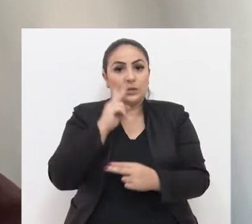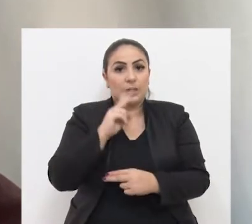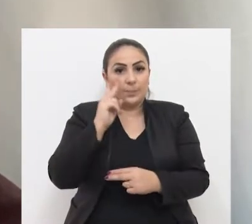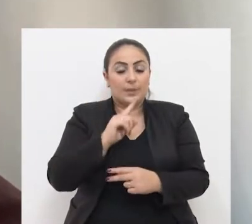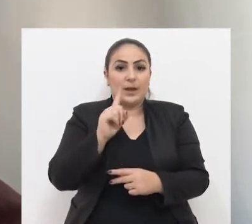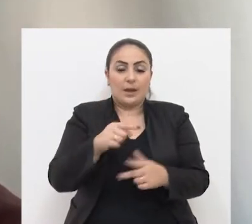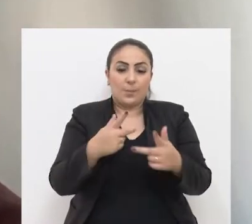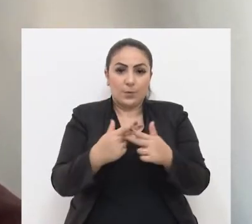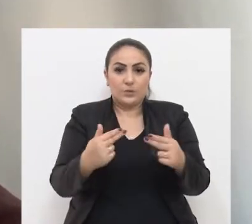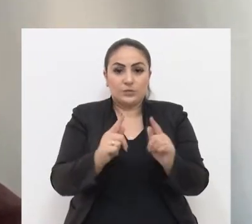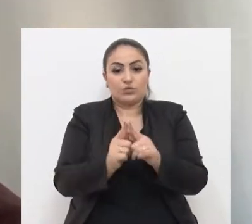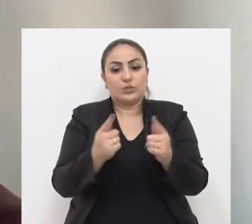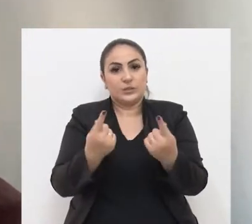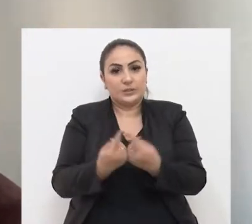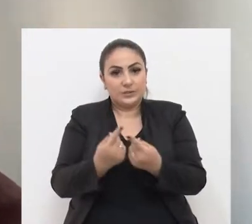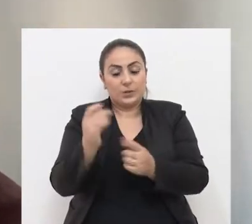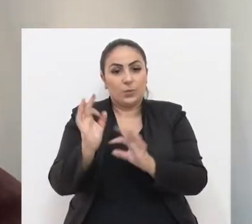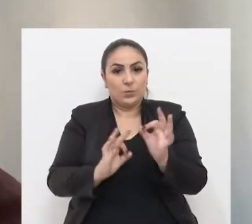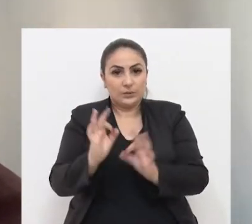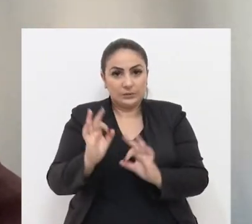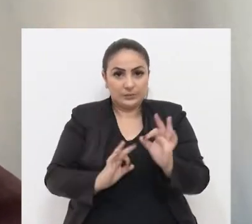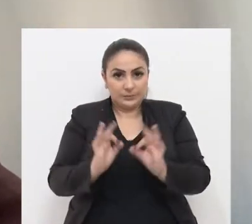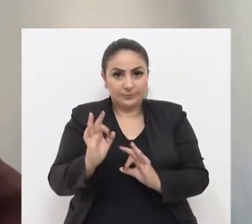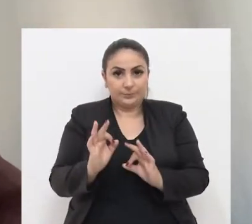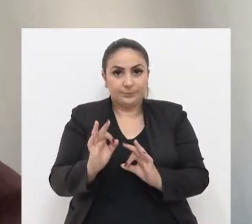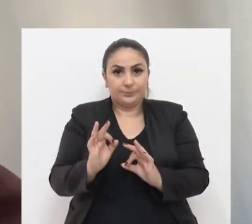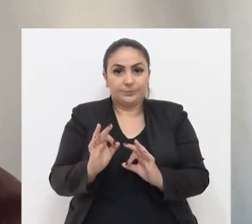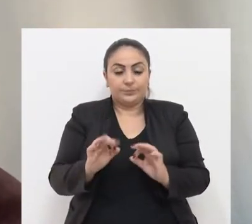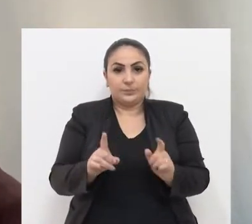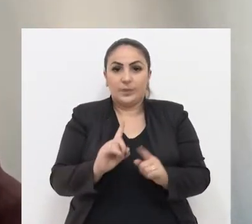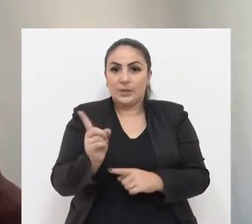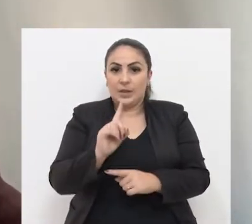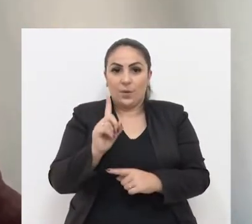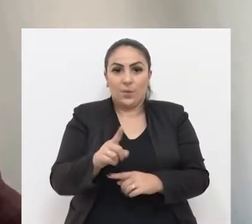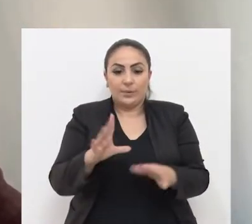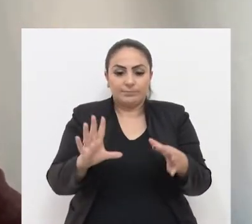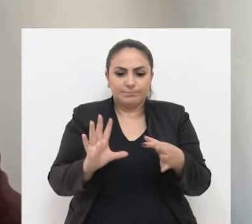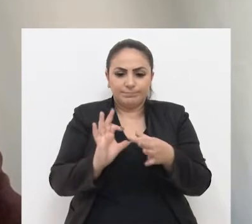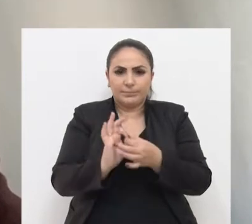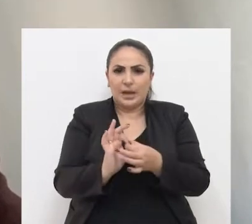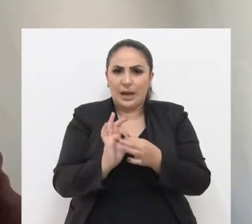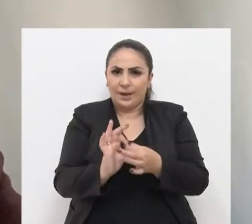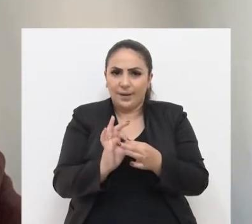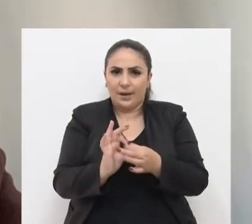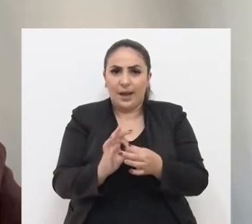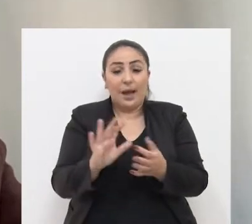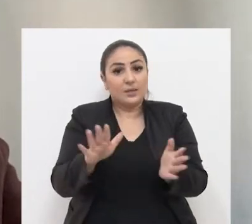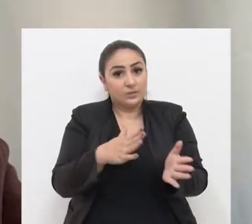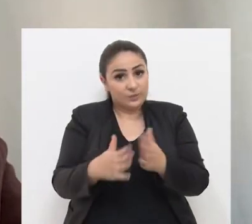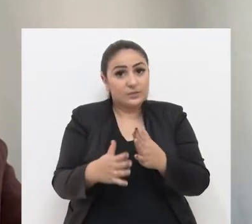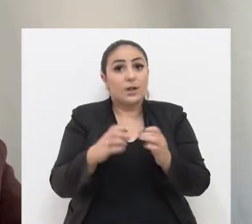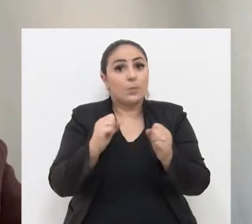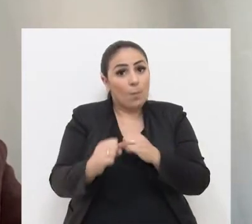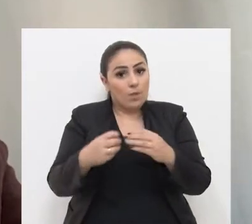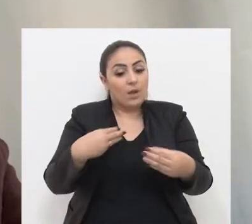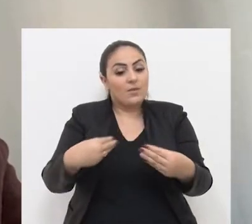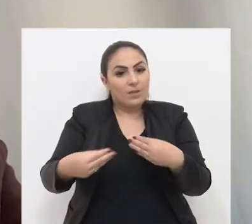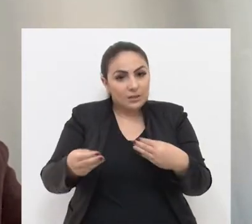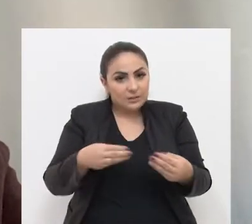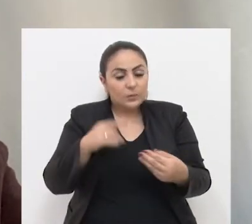que ele é uma peça de gestão, de organização, não é amarrado, às vezes ele não